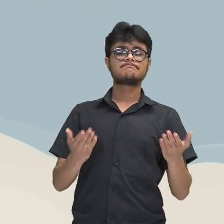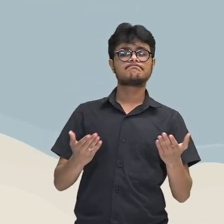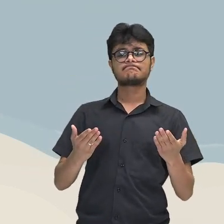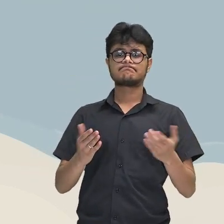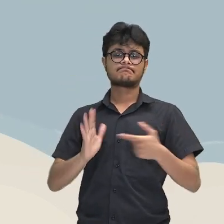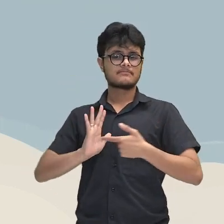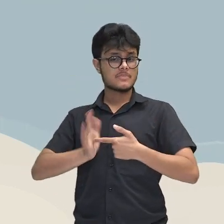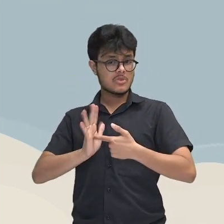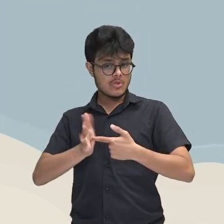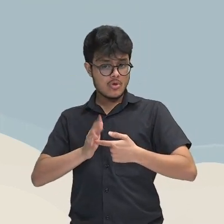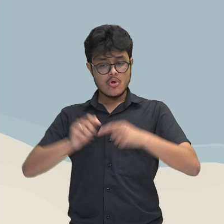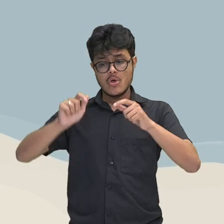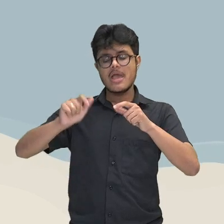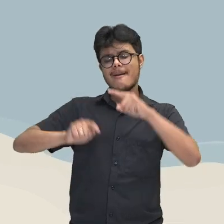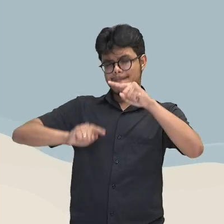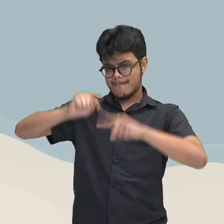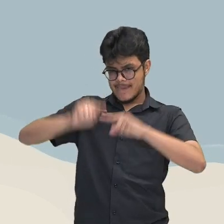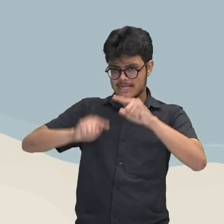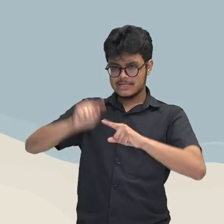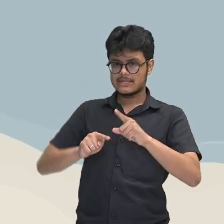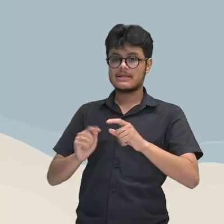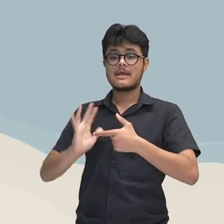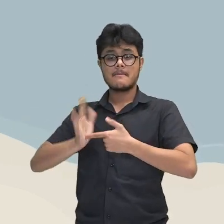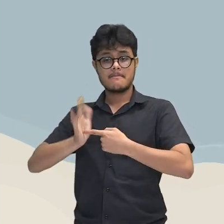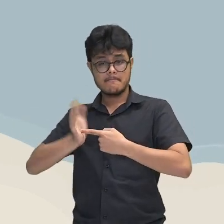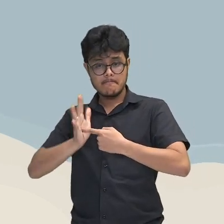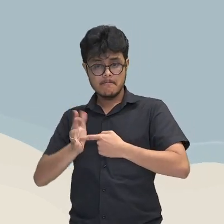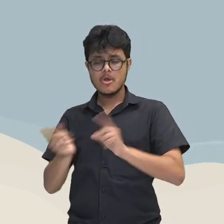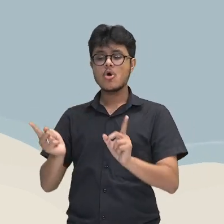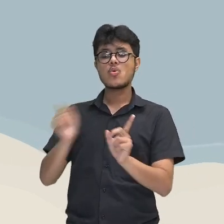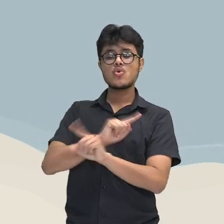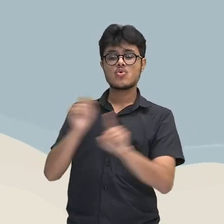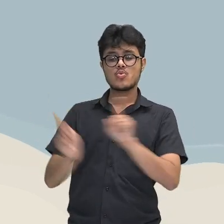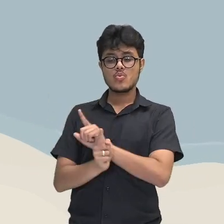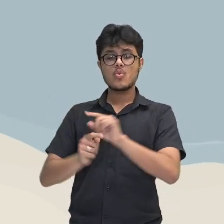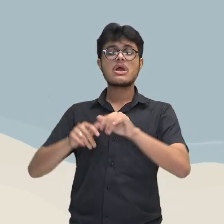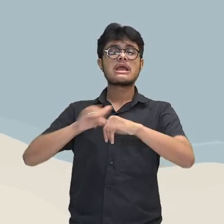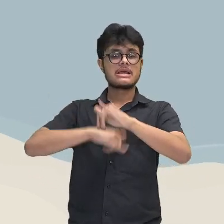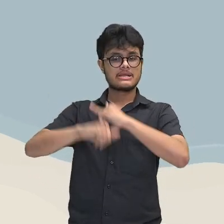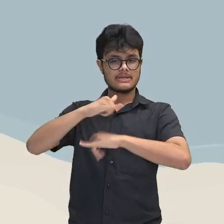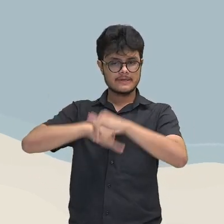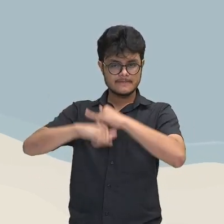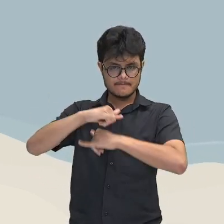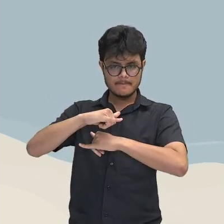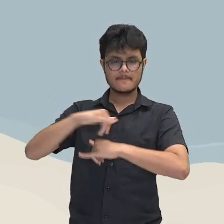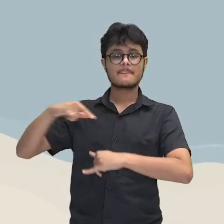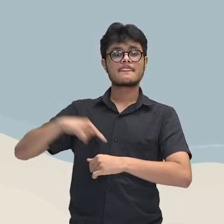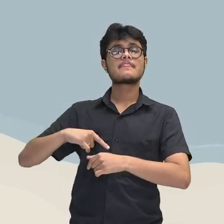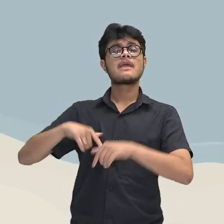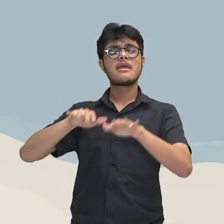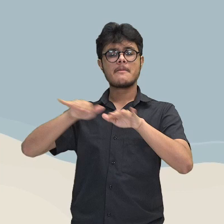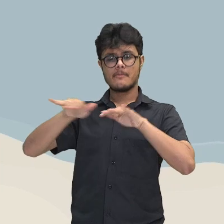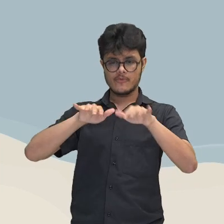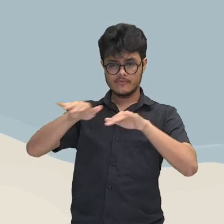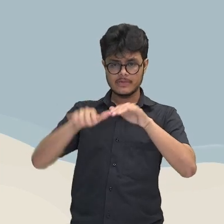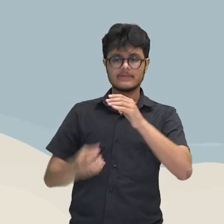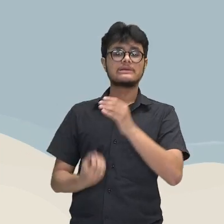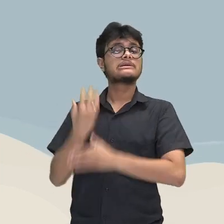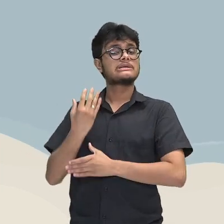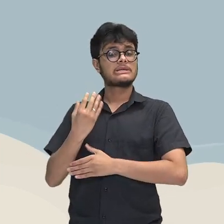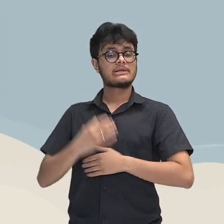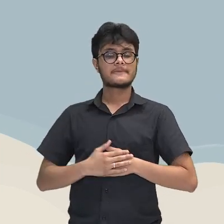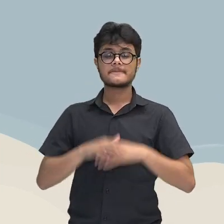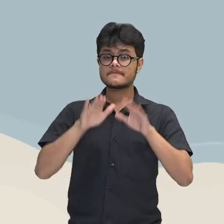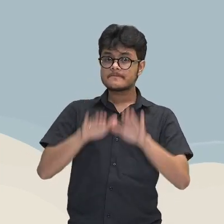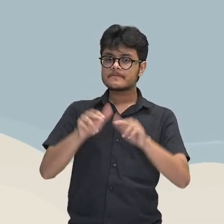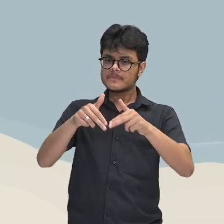um dispositivo que converte outras formas de energia em energia mecânica. E é isso